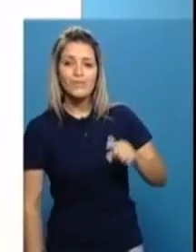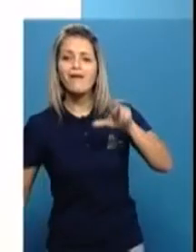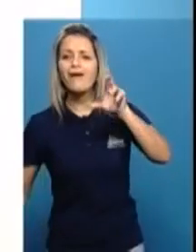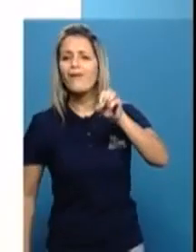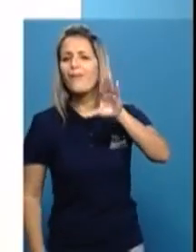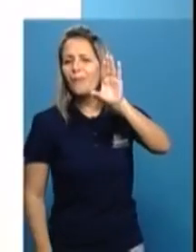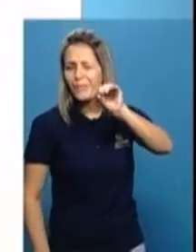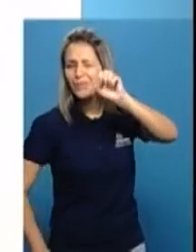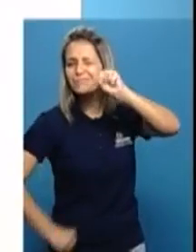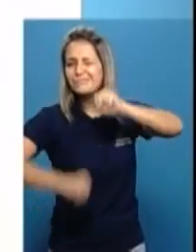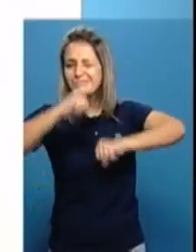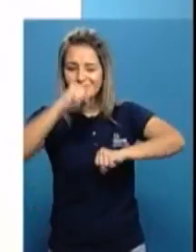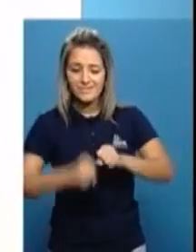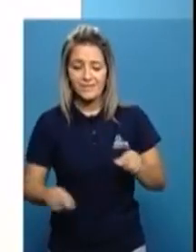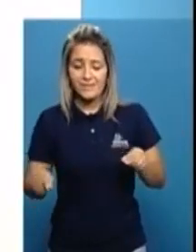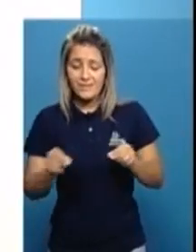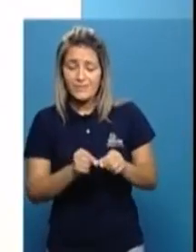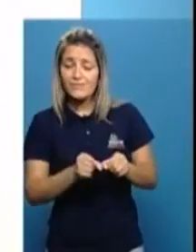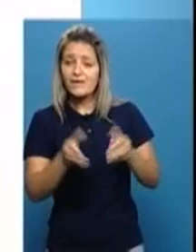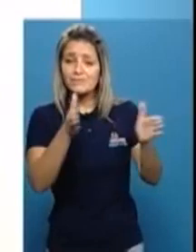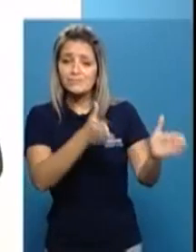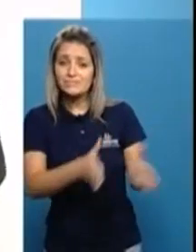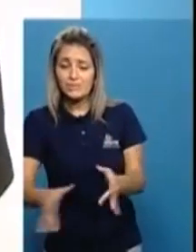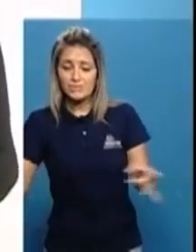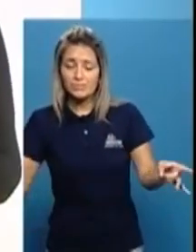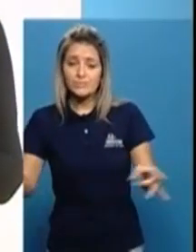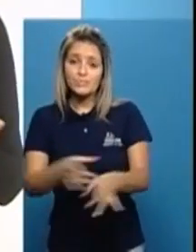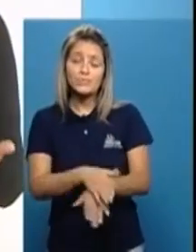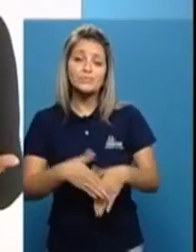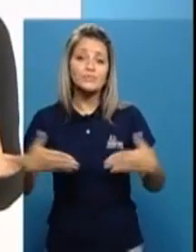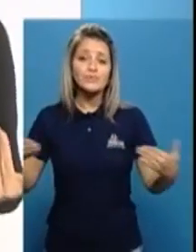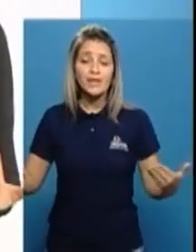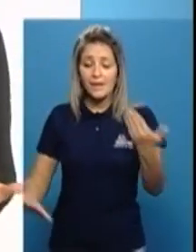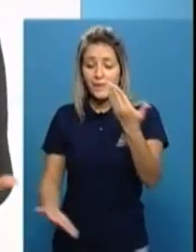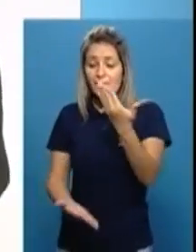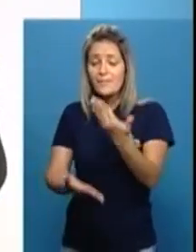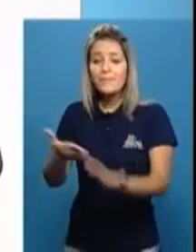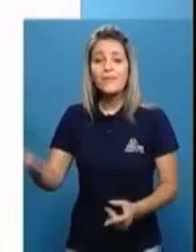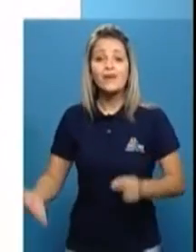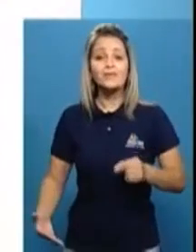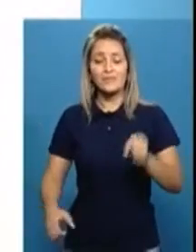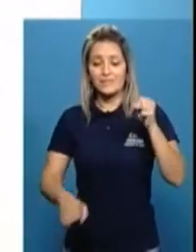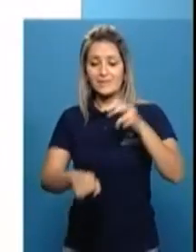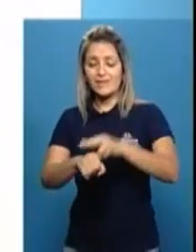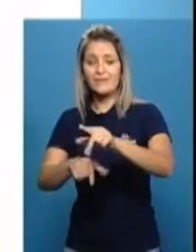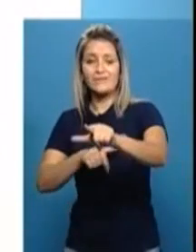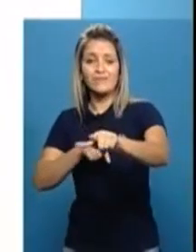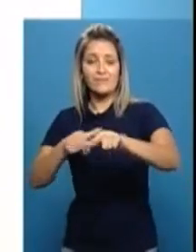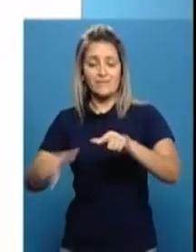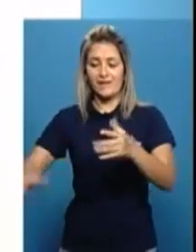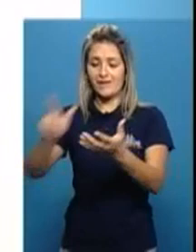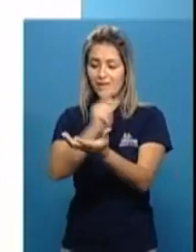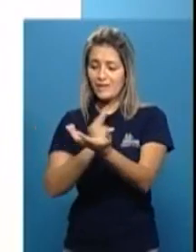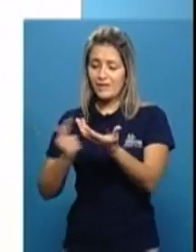robôs, façam um trabalho, provocando também uma certa perda de postos de trabalho a nível global em